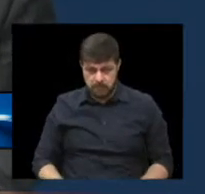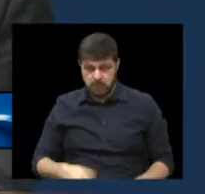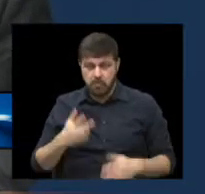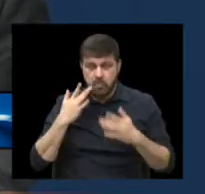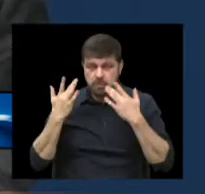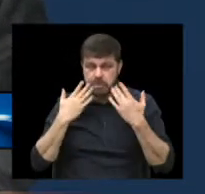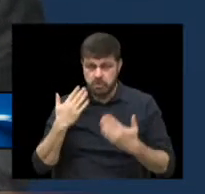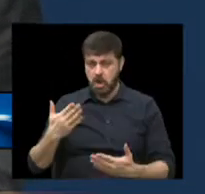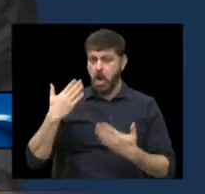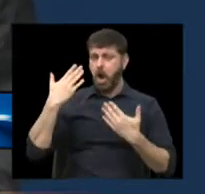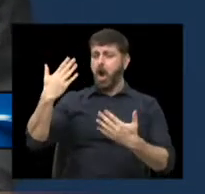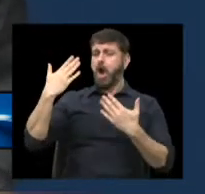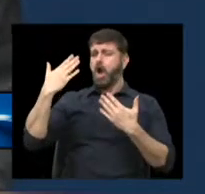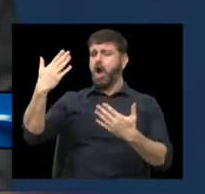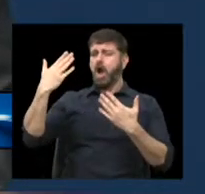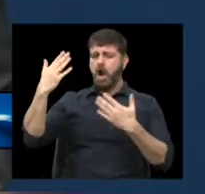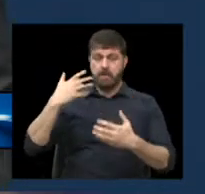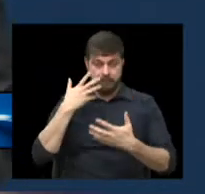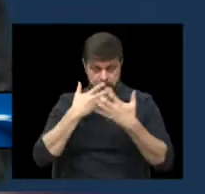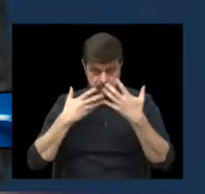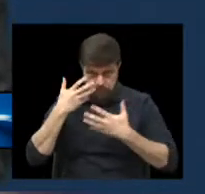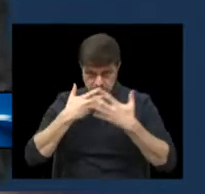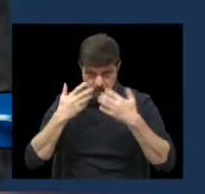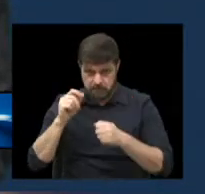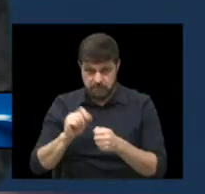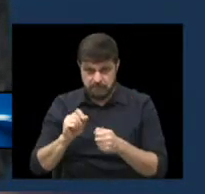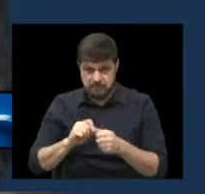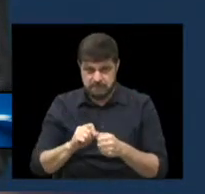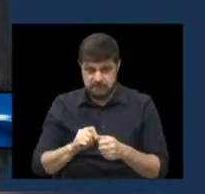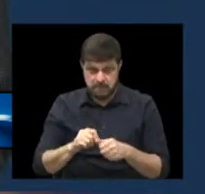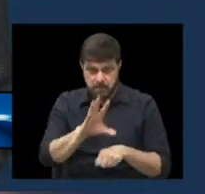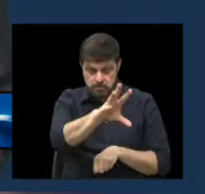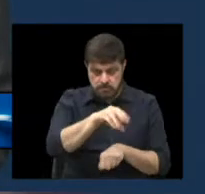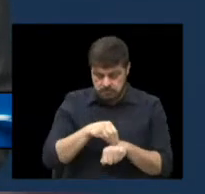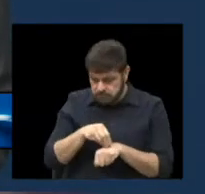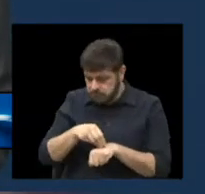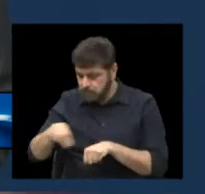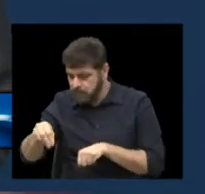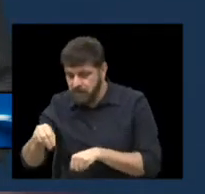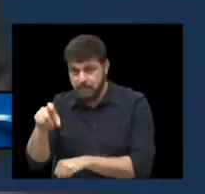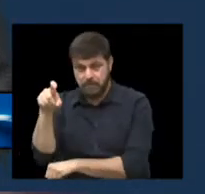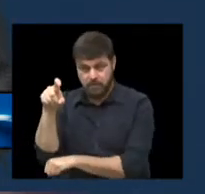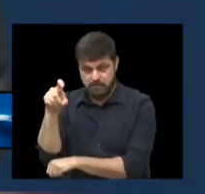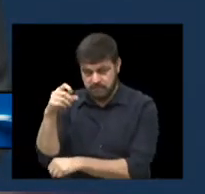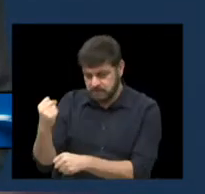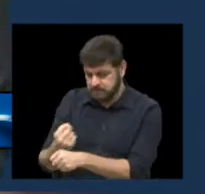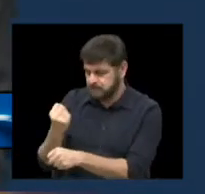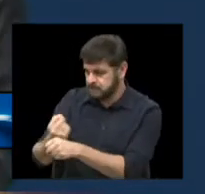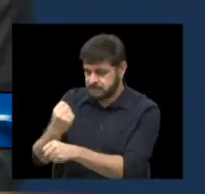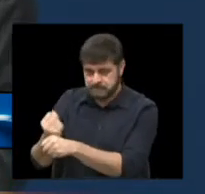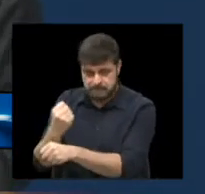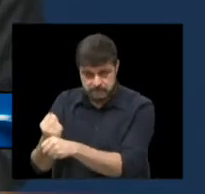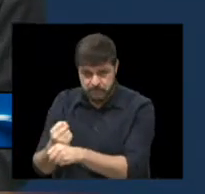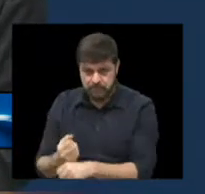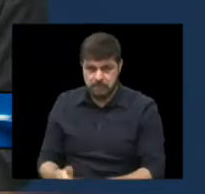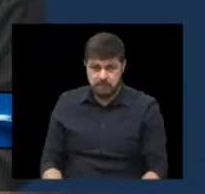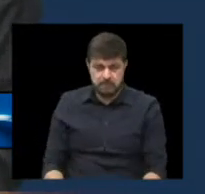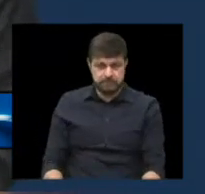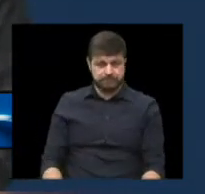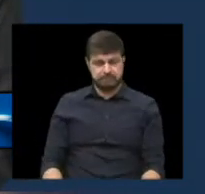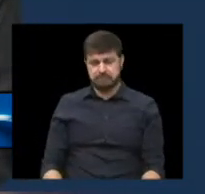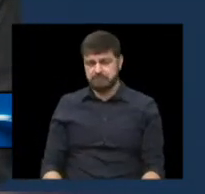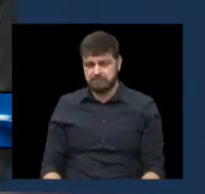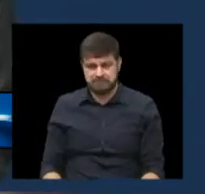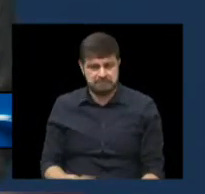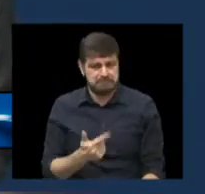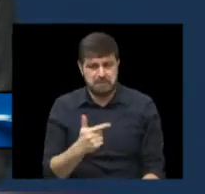por 80 milhões, seja usada para a obra do Convivência. Pois é, não temos nenhum